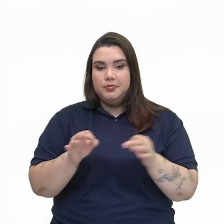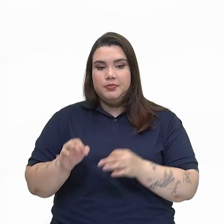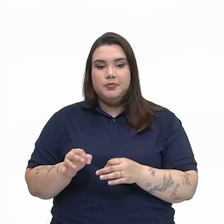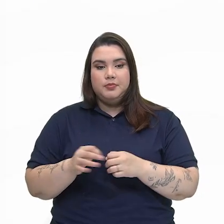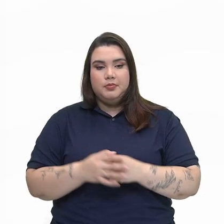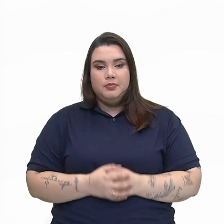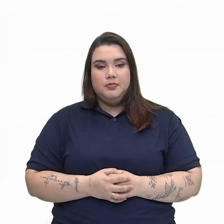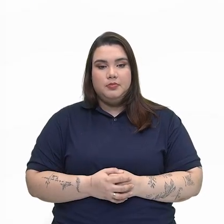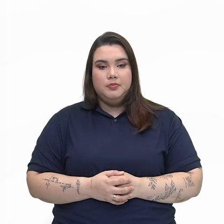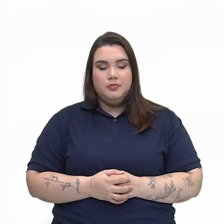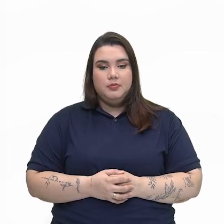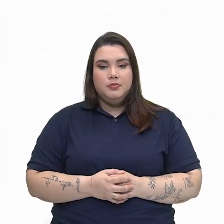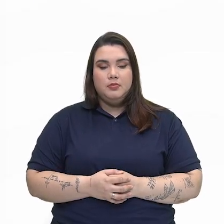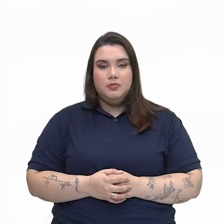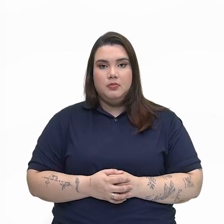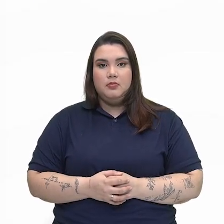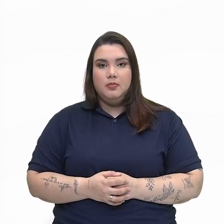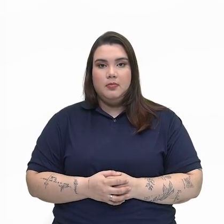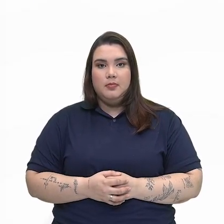decimais do número